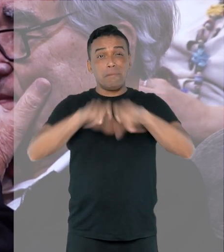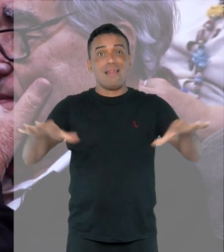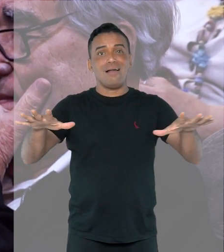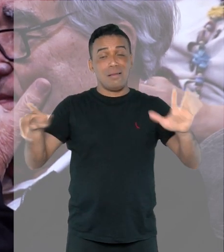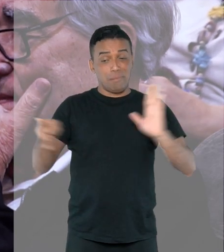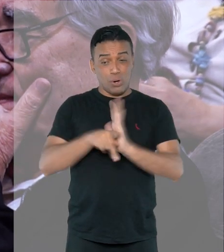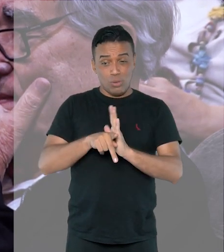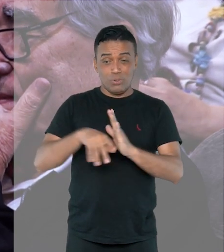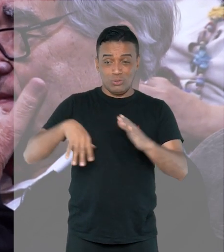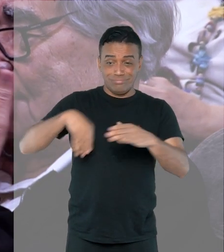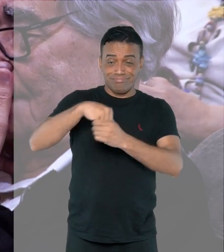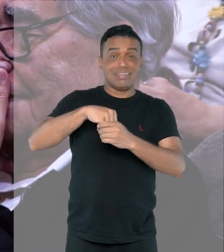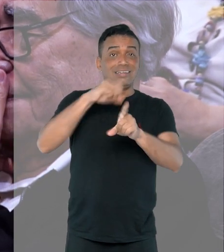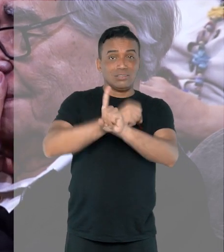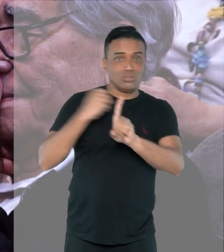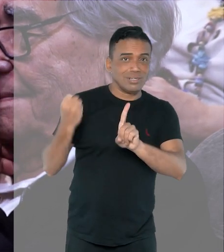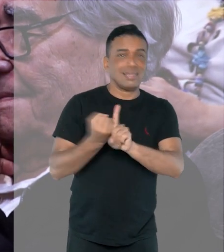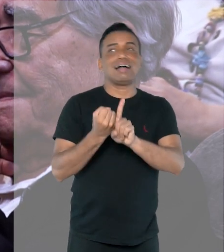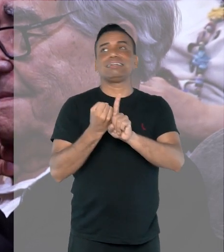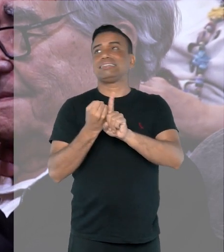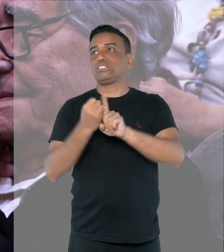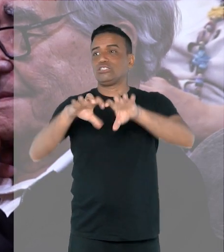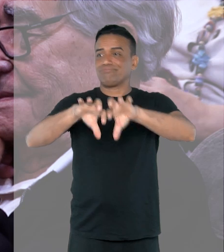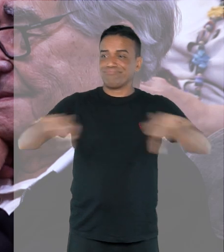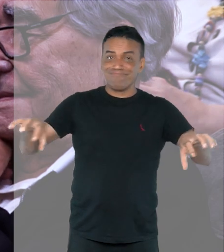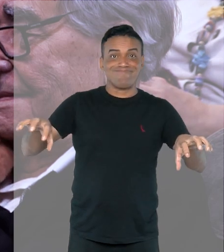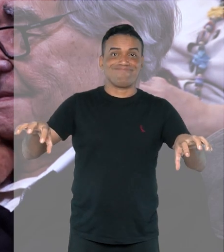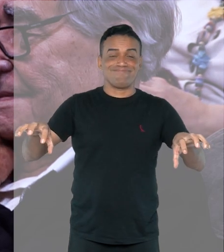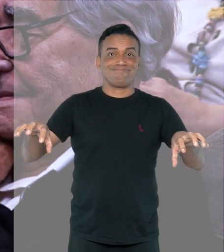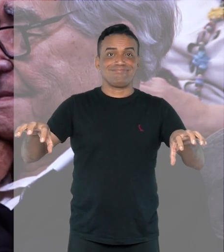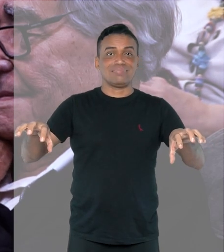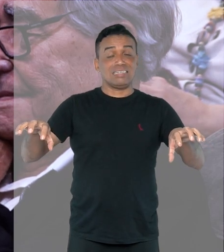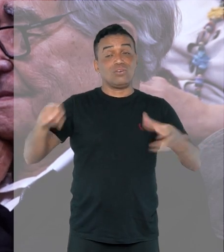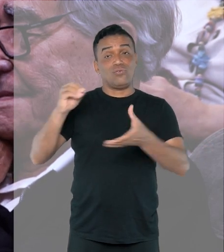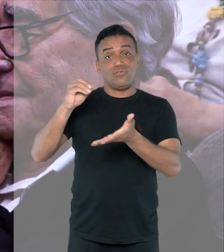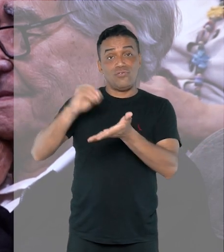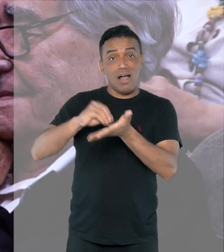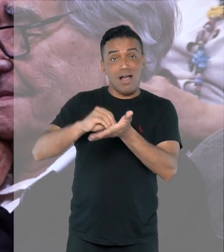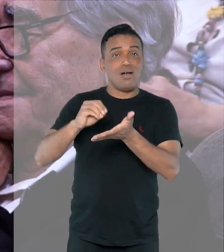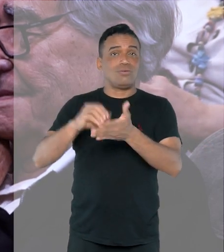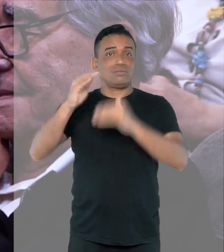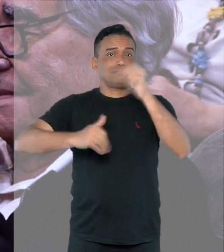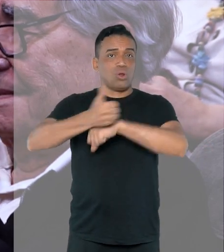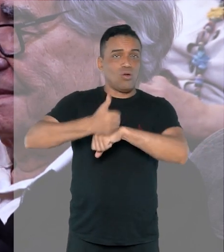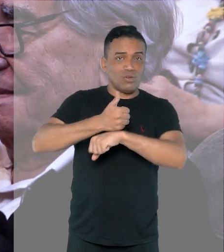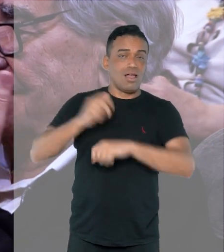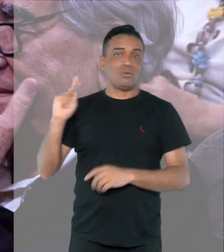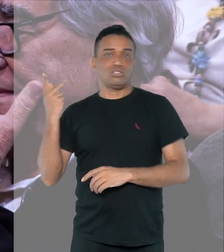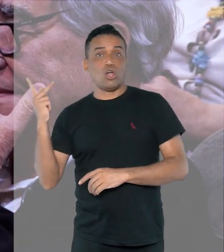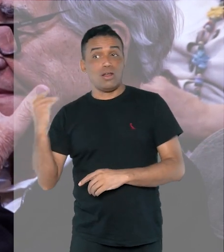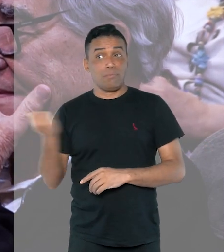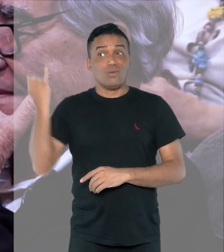uma sociedade, né, que a gente está aí muito dividida, a falta de historiadores, né, a importância do seu papel